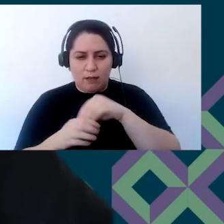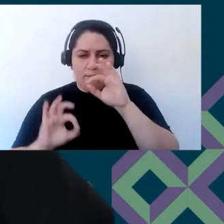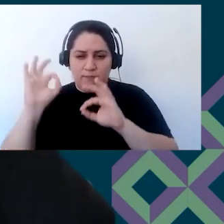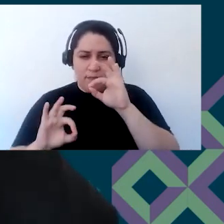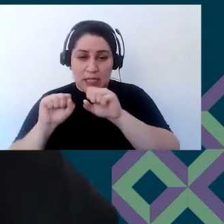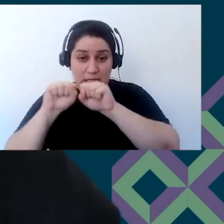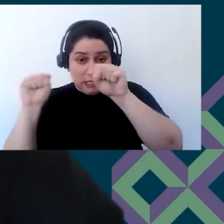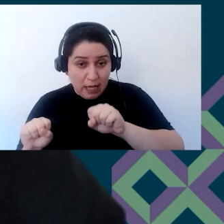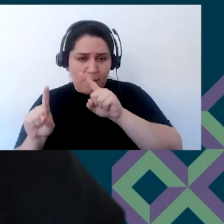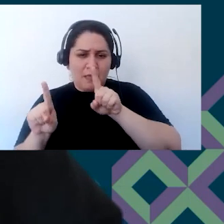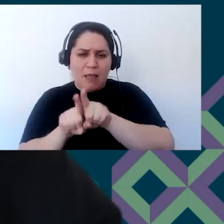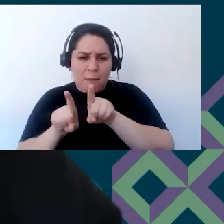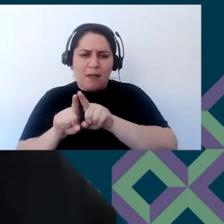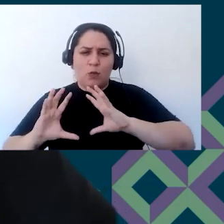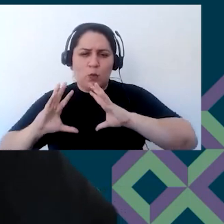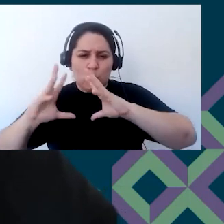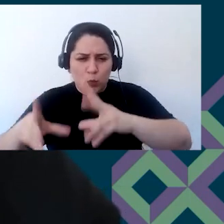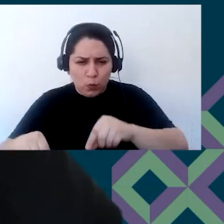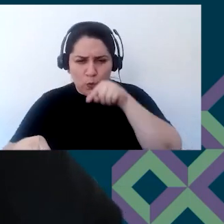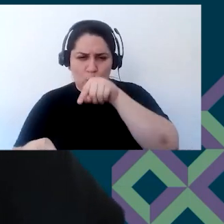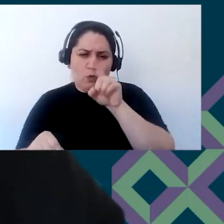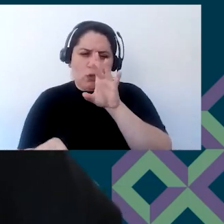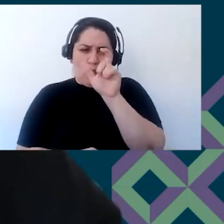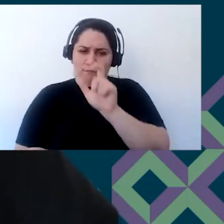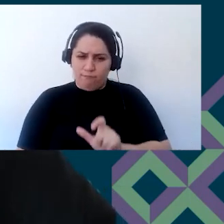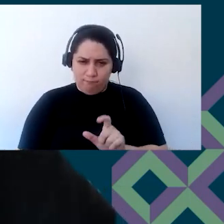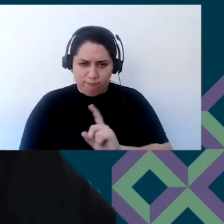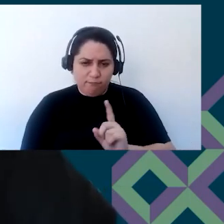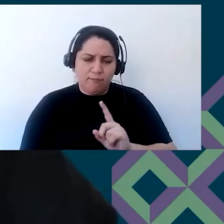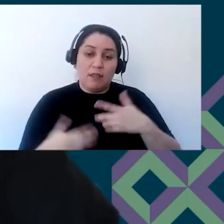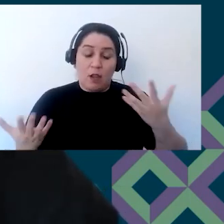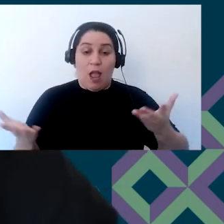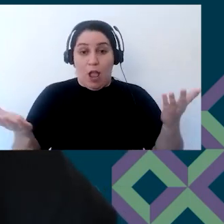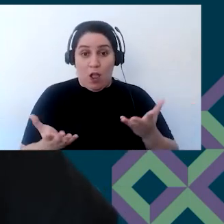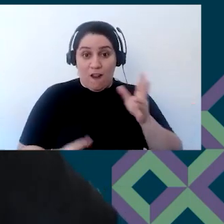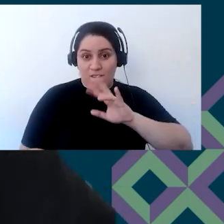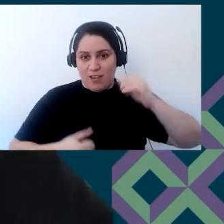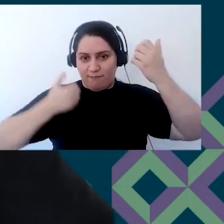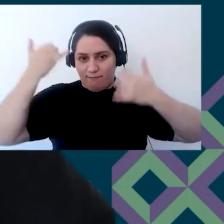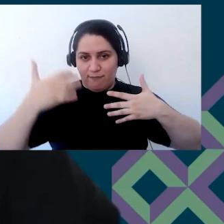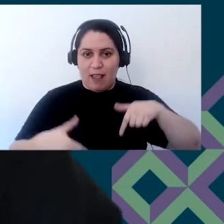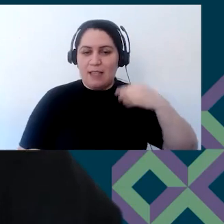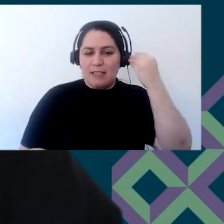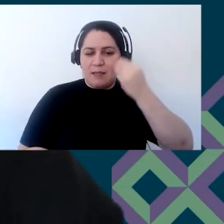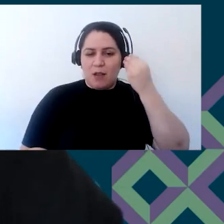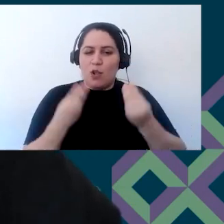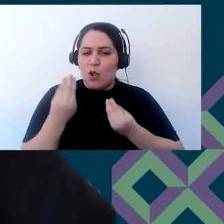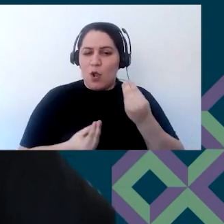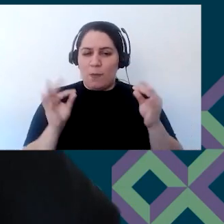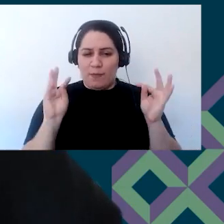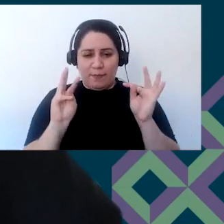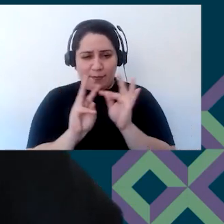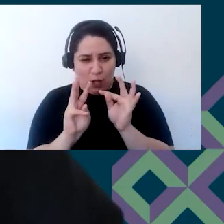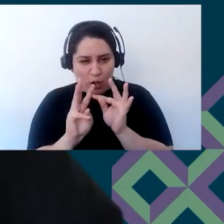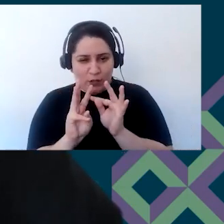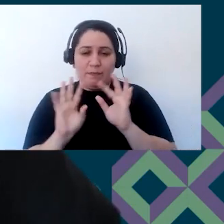na codificação. E para adotar essas práticas, nós vamos contar um pouco da nossa experiência aqui na TOTWORKS. Quem vai falar com a